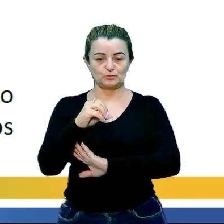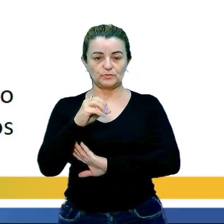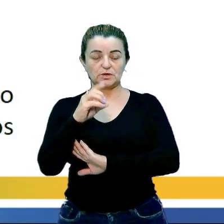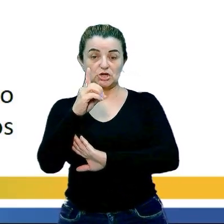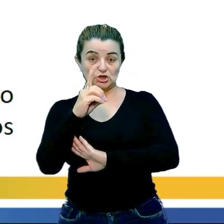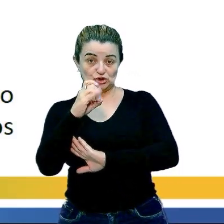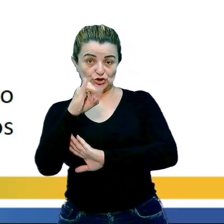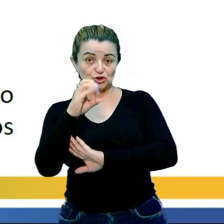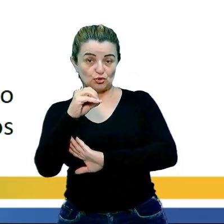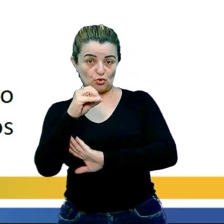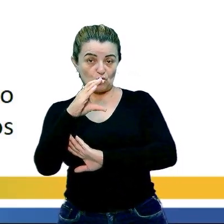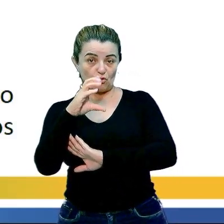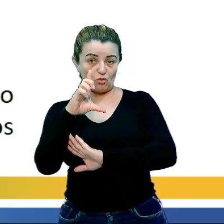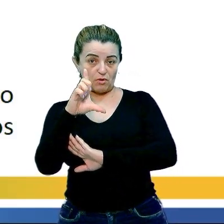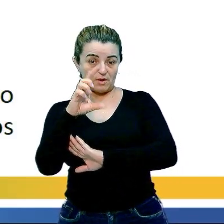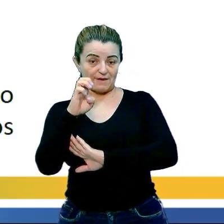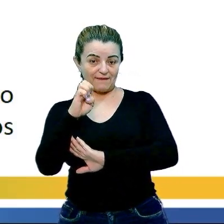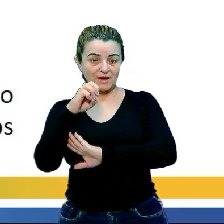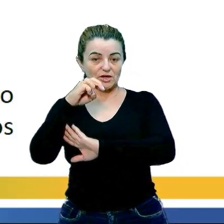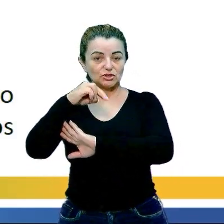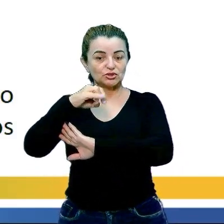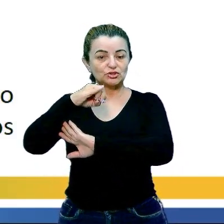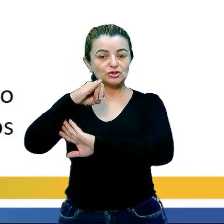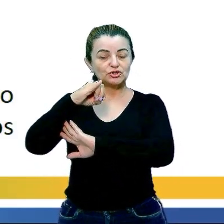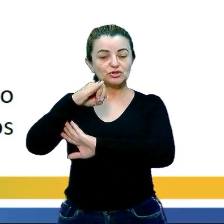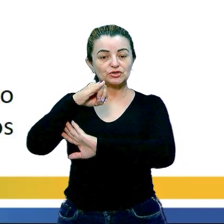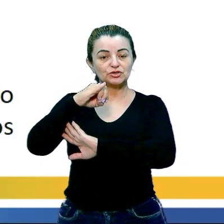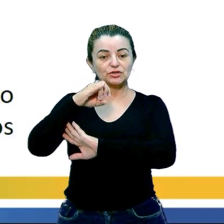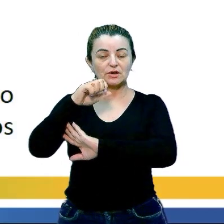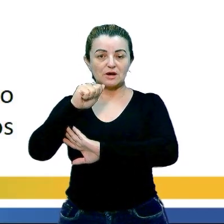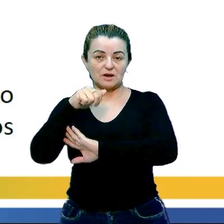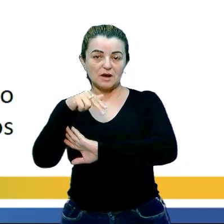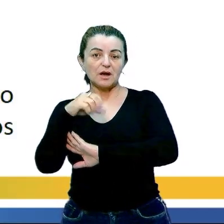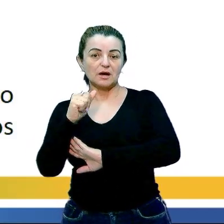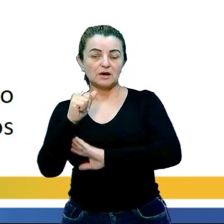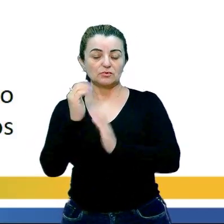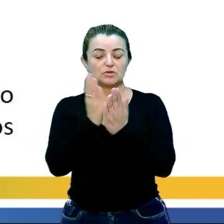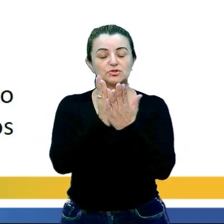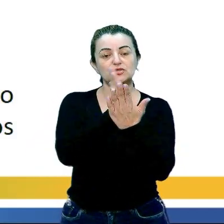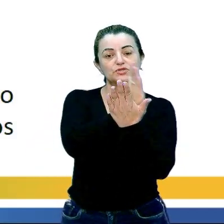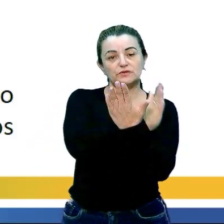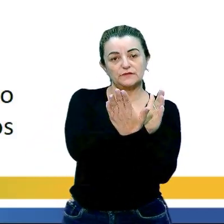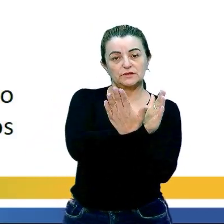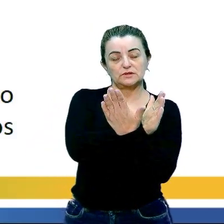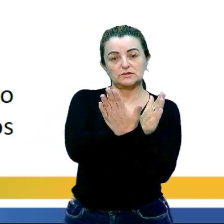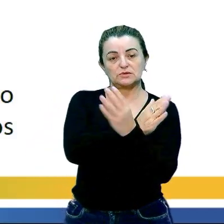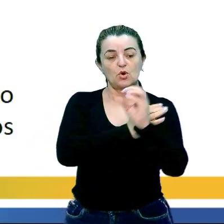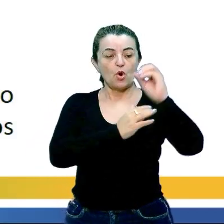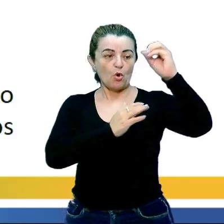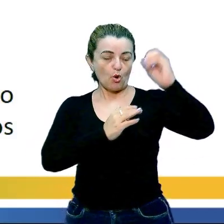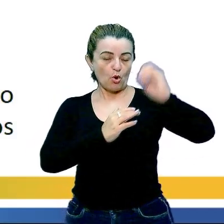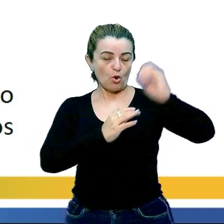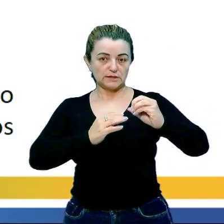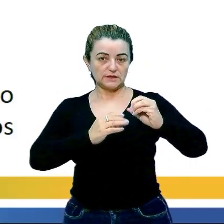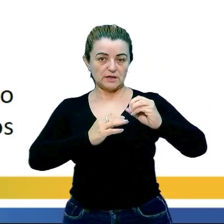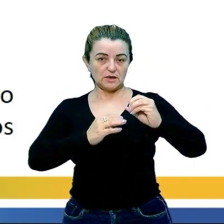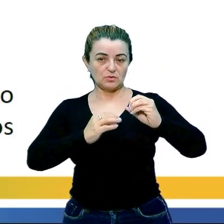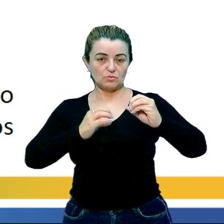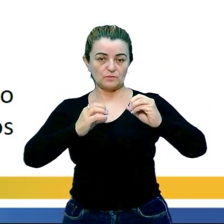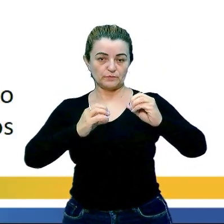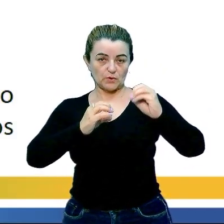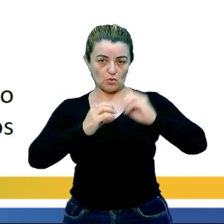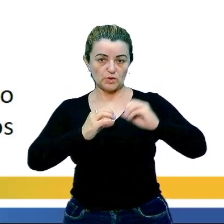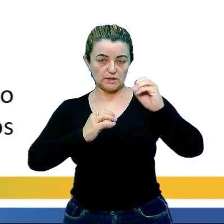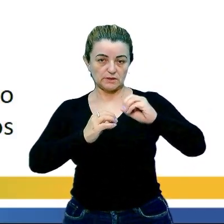vai dividir o império em duas partes, né? Na parte oriental e na parte ocidental, né? O Diocleciano, ele